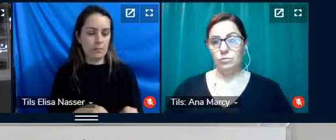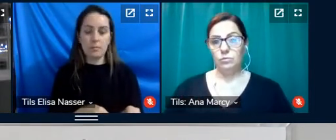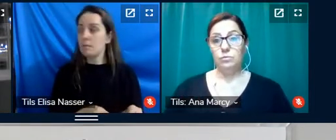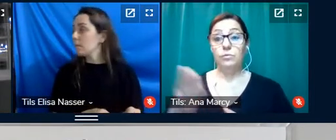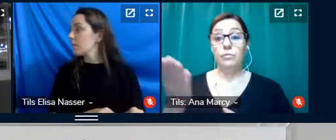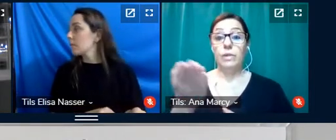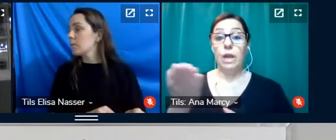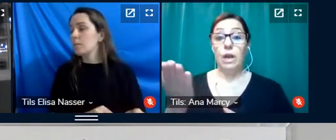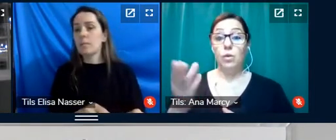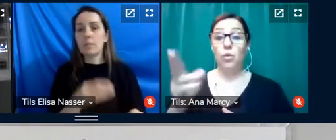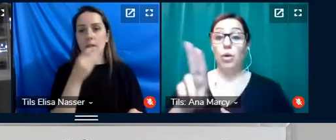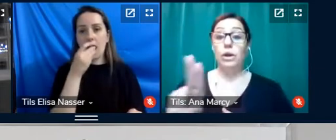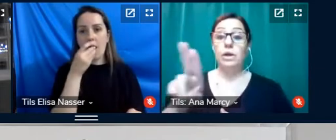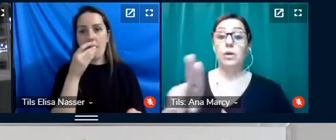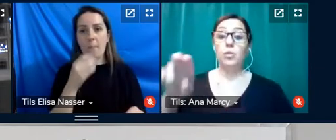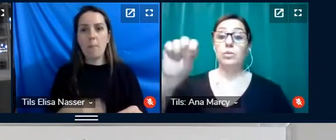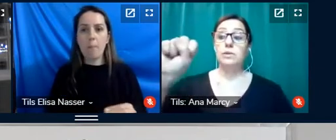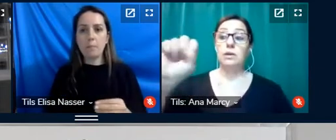Então, seno